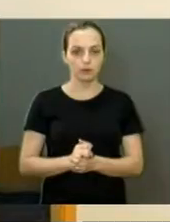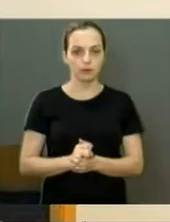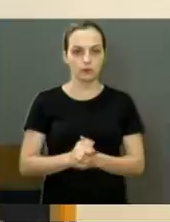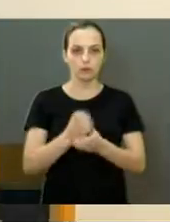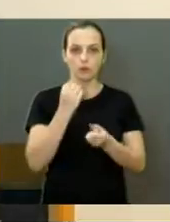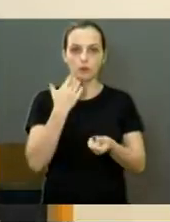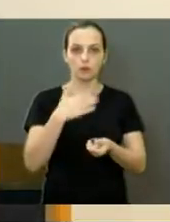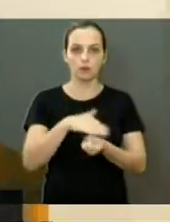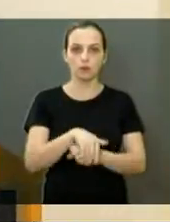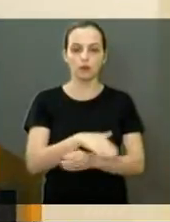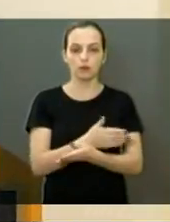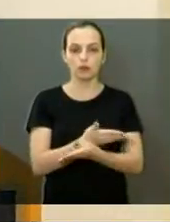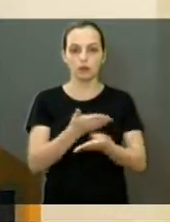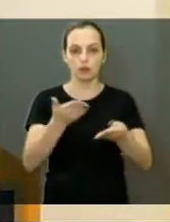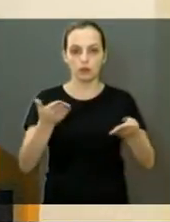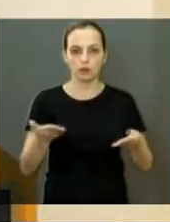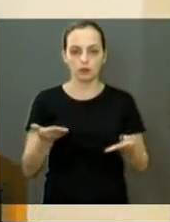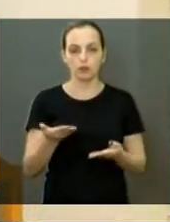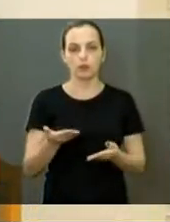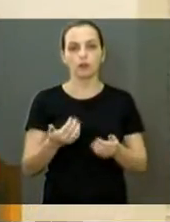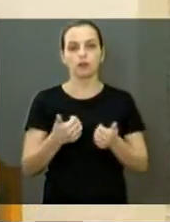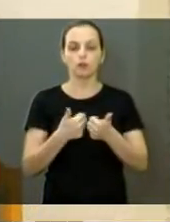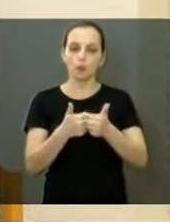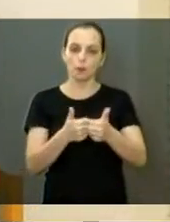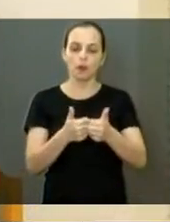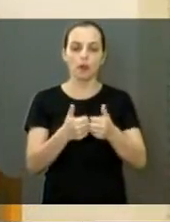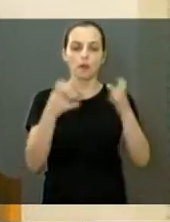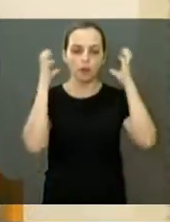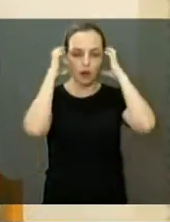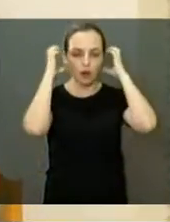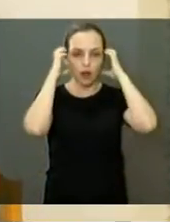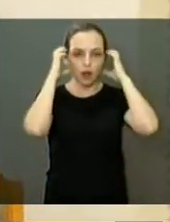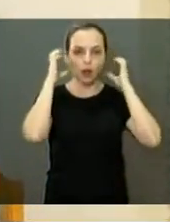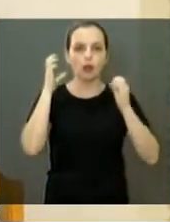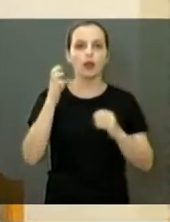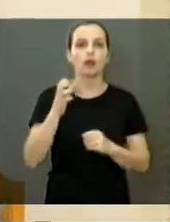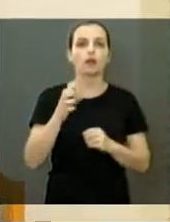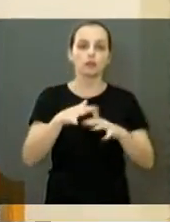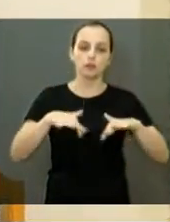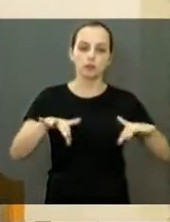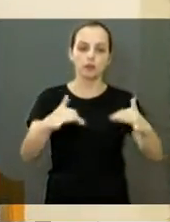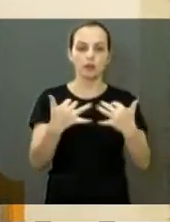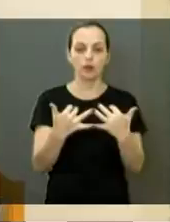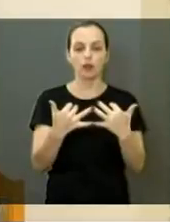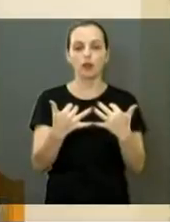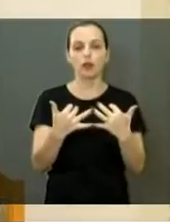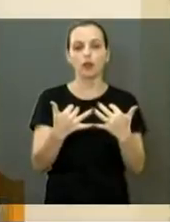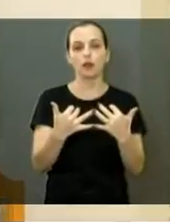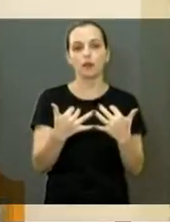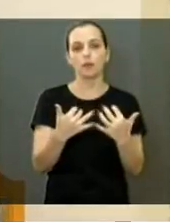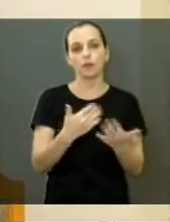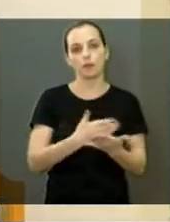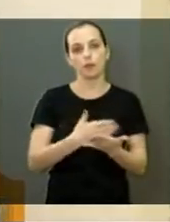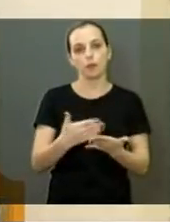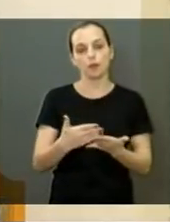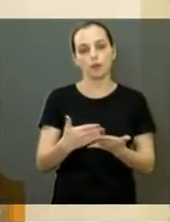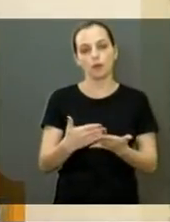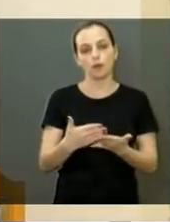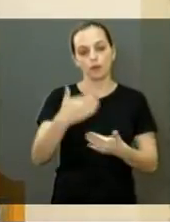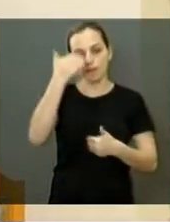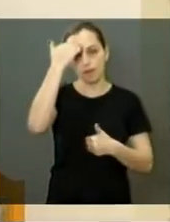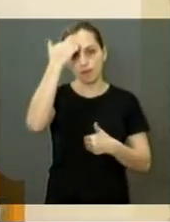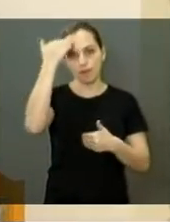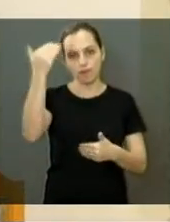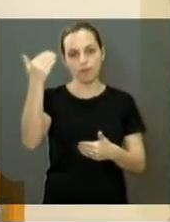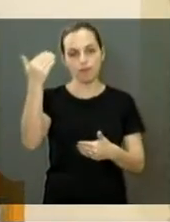Muito boa noite a todos os presentes que nos acompanham pela Rádio Uniara, ao plenário. Eu gostaria de iniciar minha fala